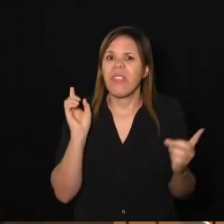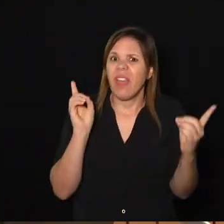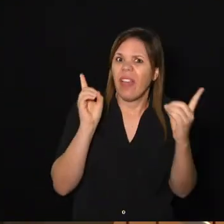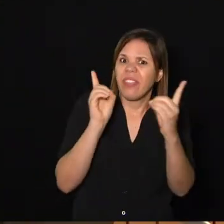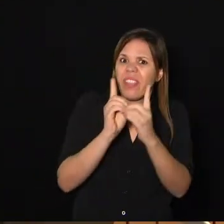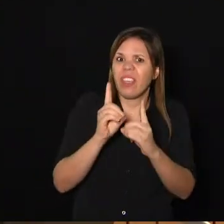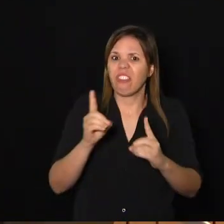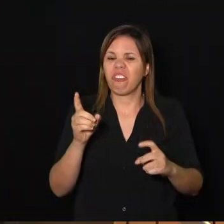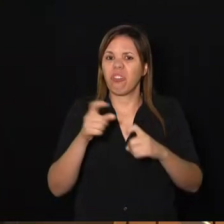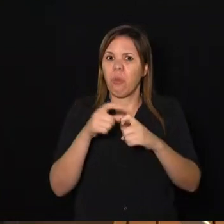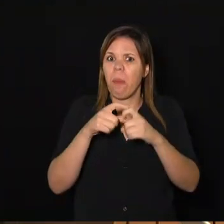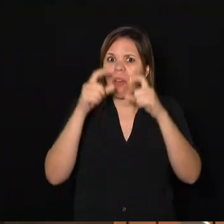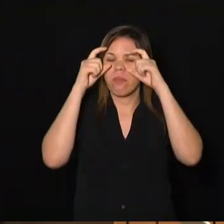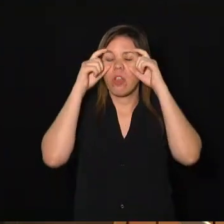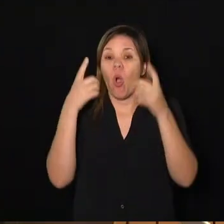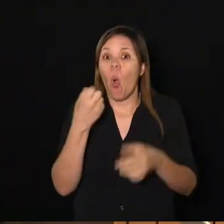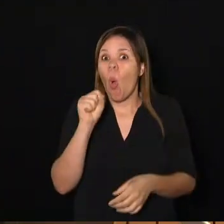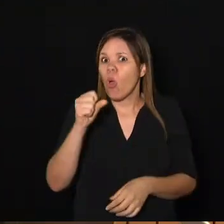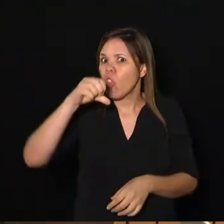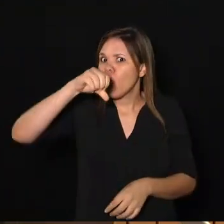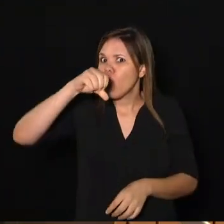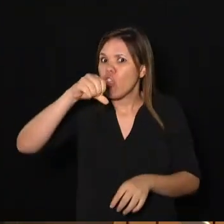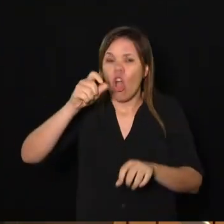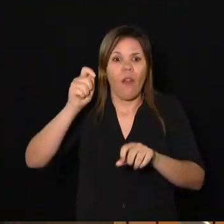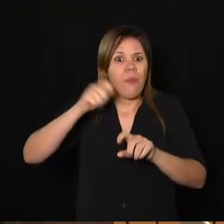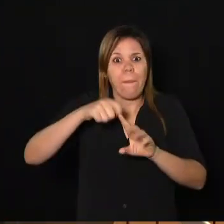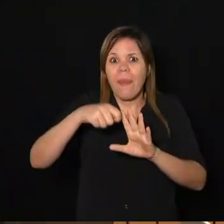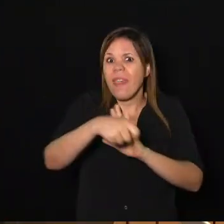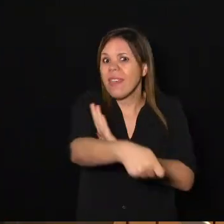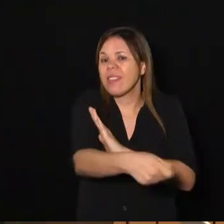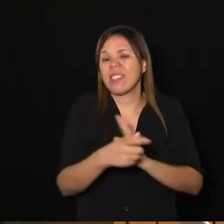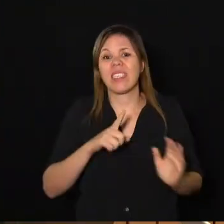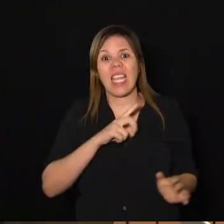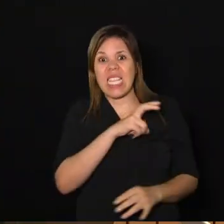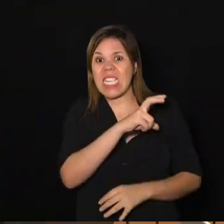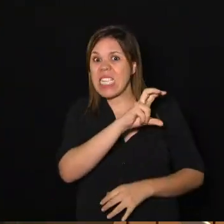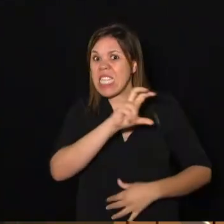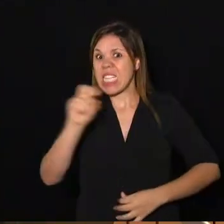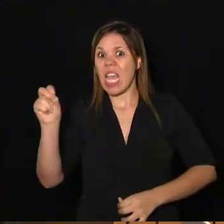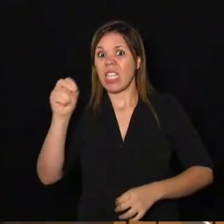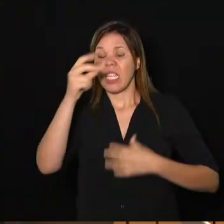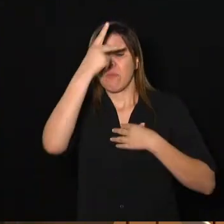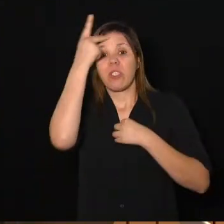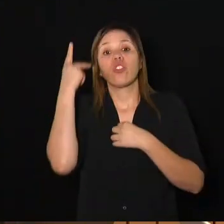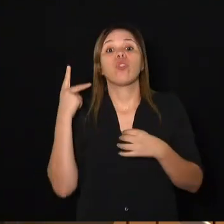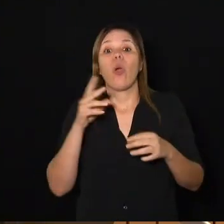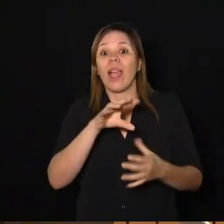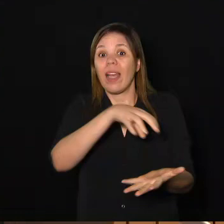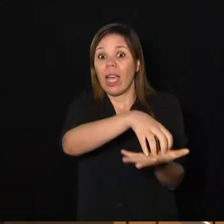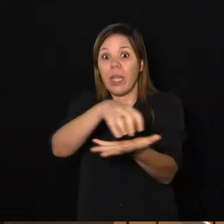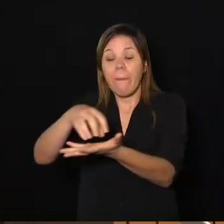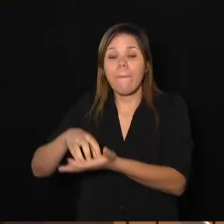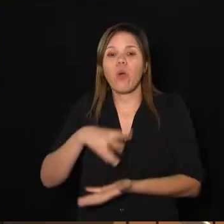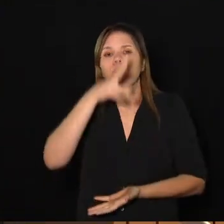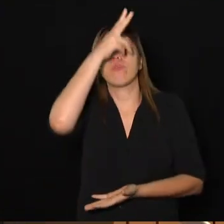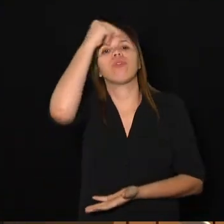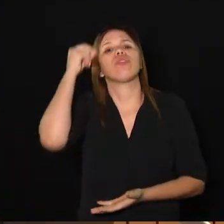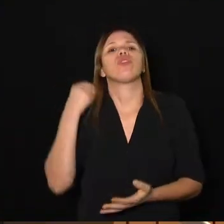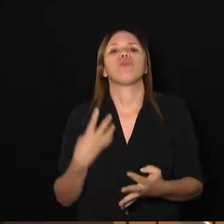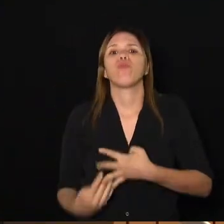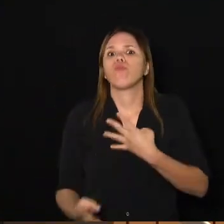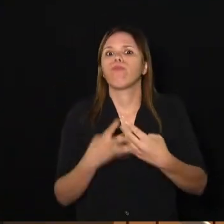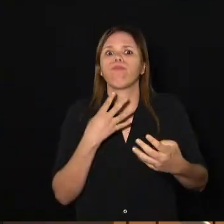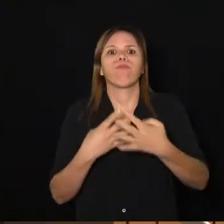Campinas nós estamos falando de oito nove meses porque tem em média 500 pessoas por posto de saúde você multiplica